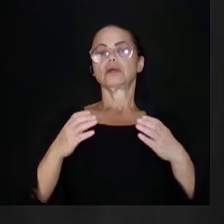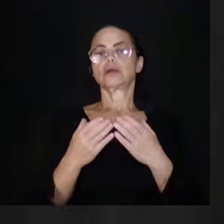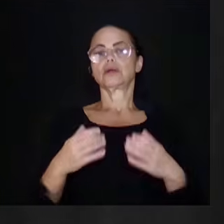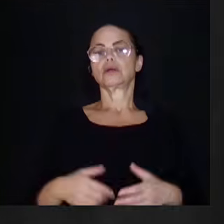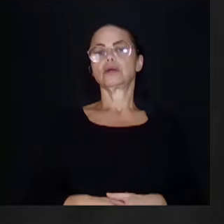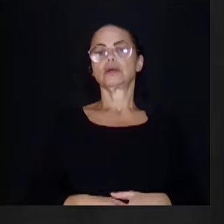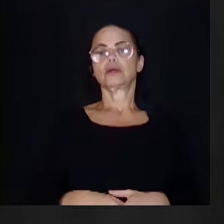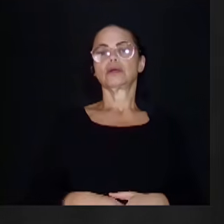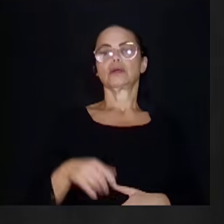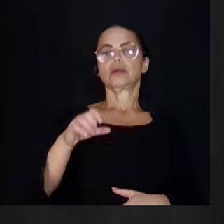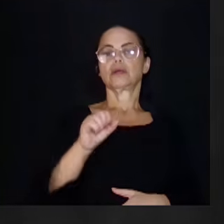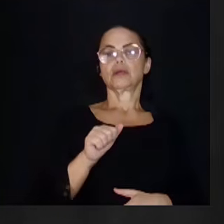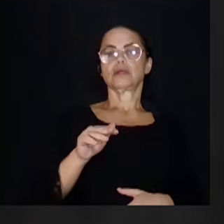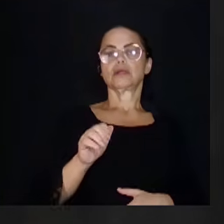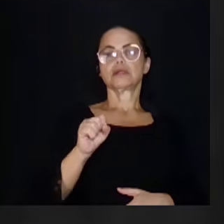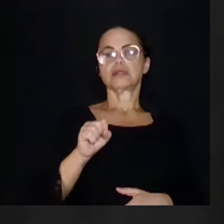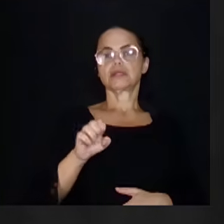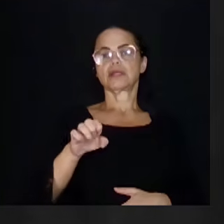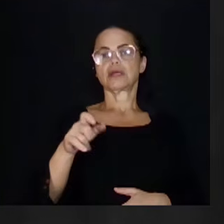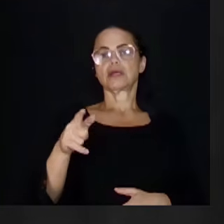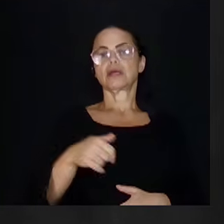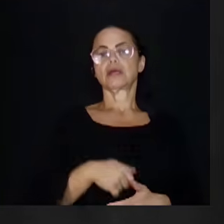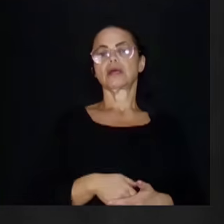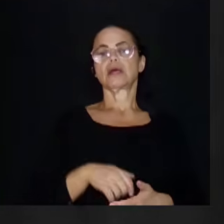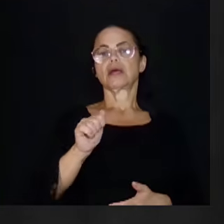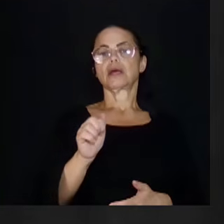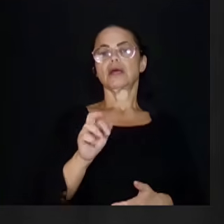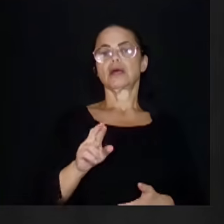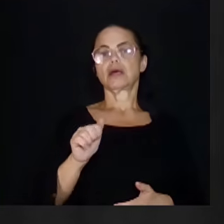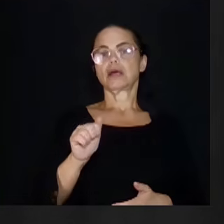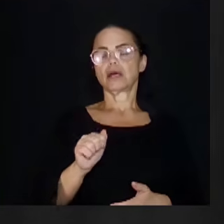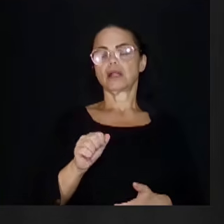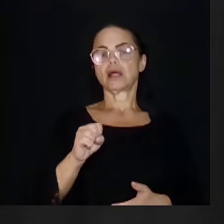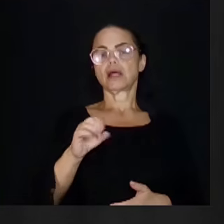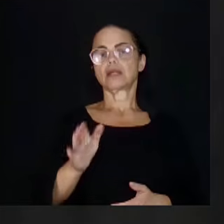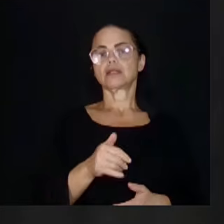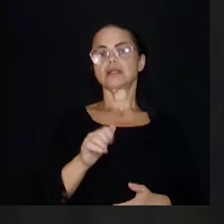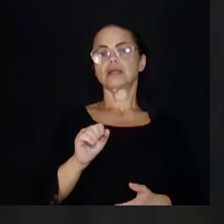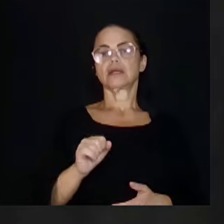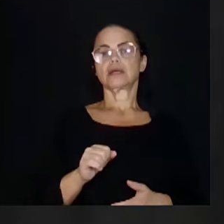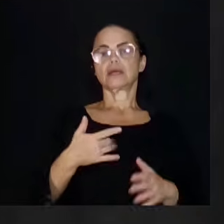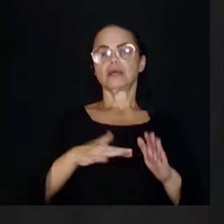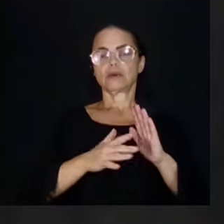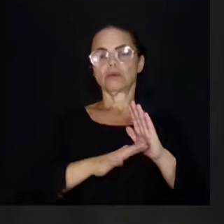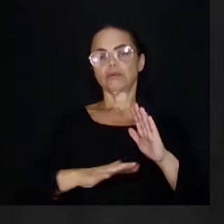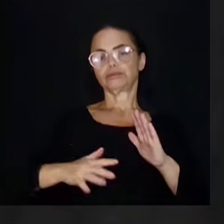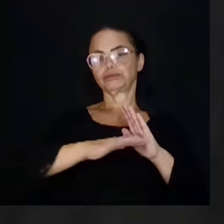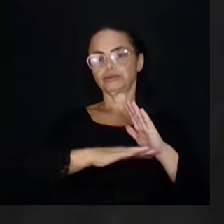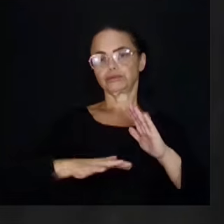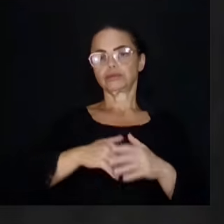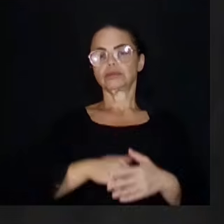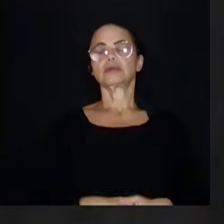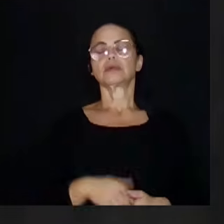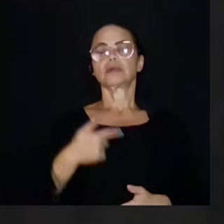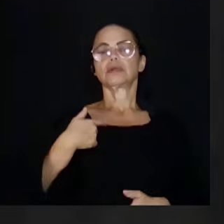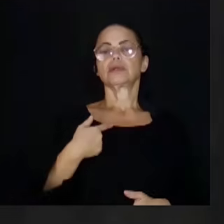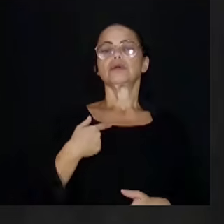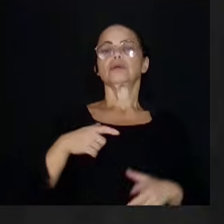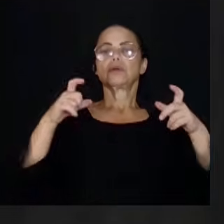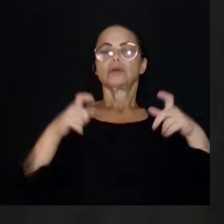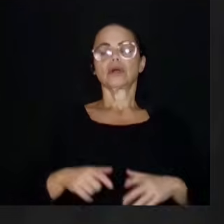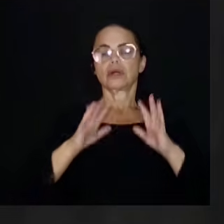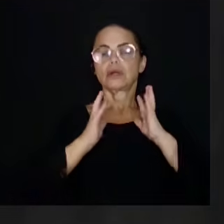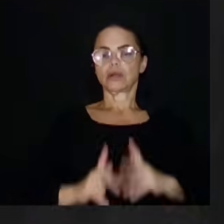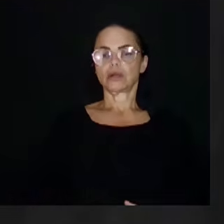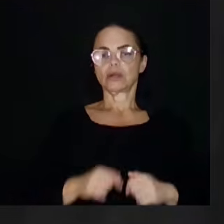de Araras. Então, é uma comunidade assim, excepcional. Um espaço sagrado, um solo